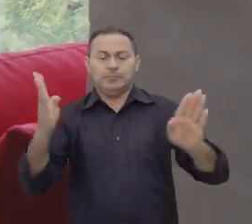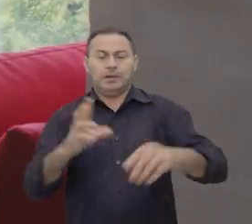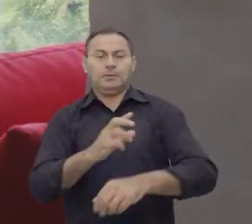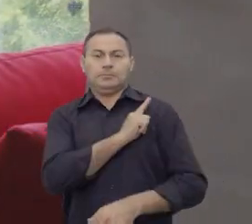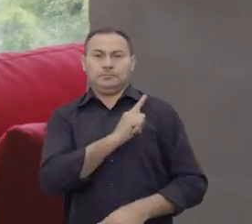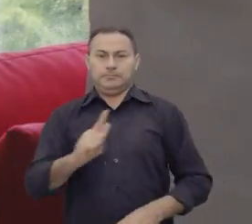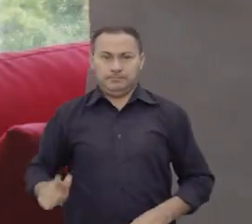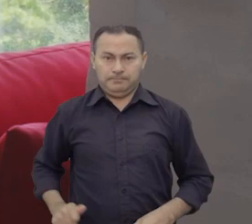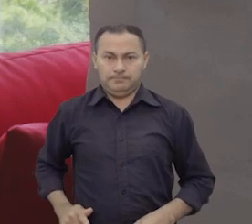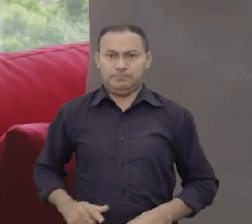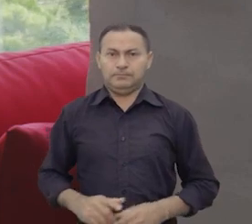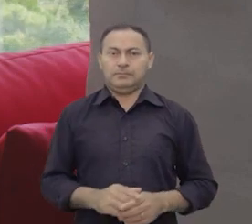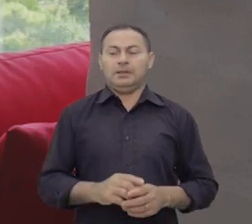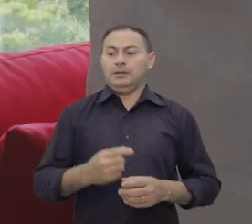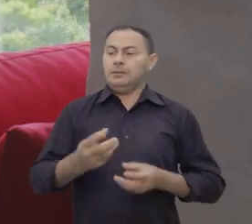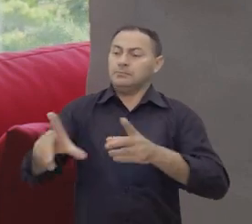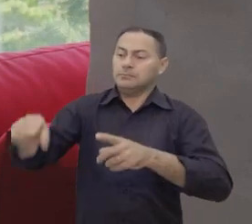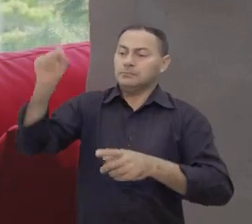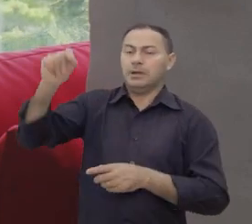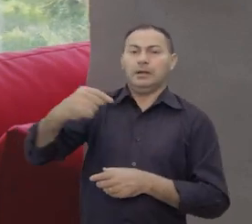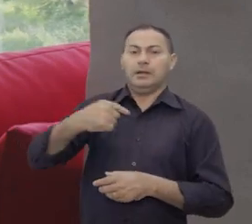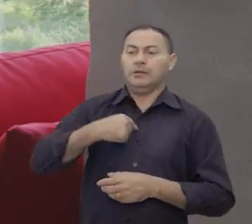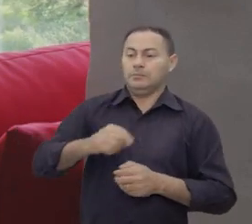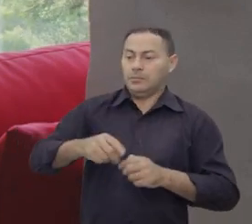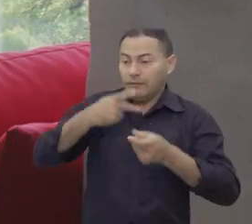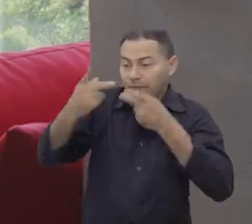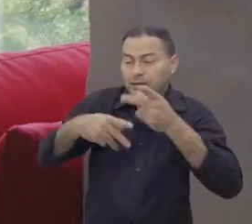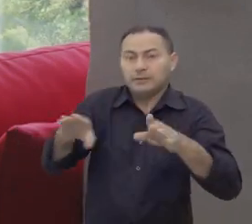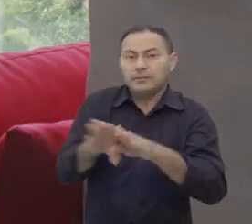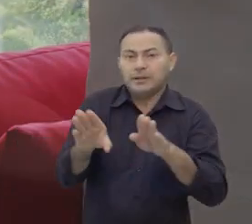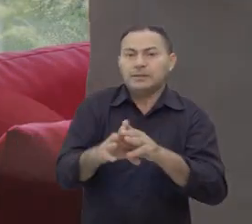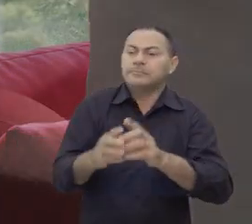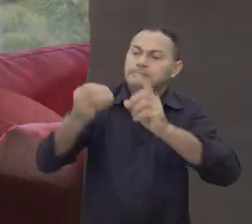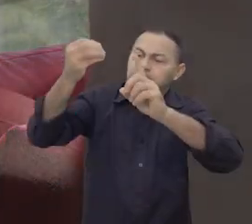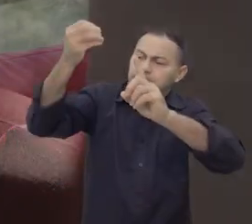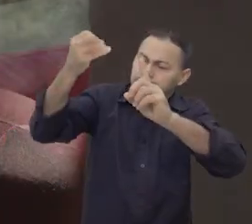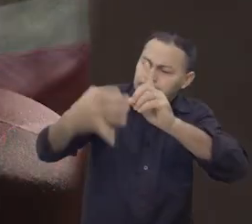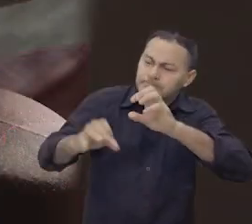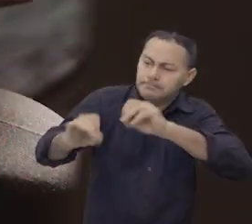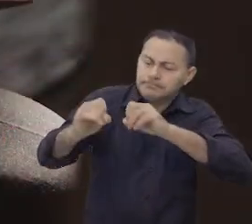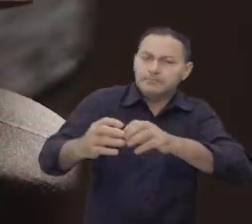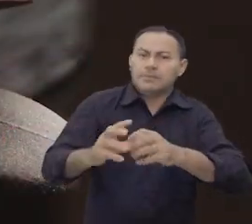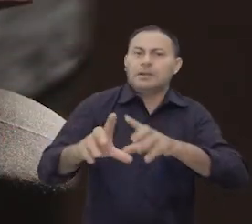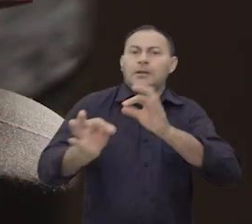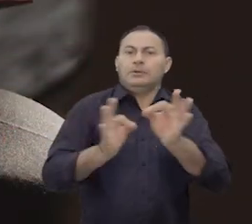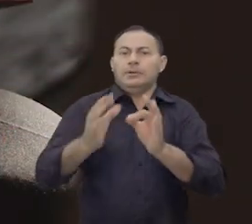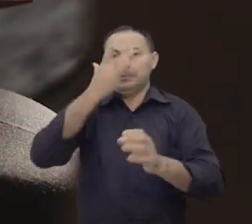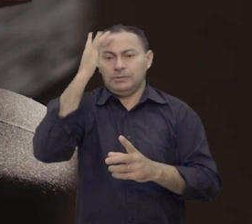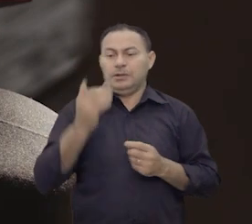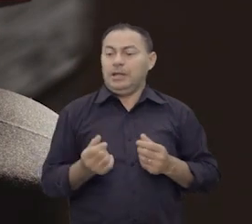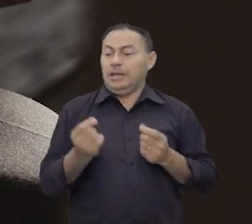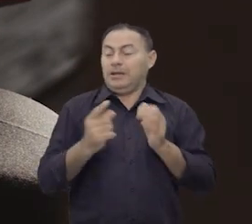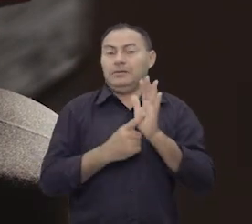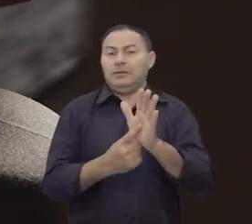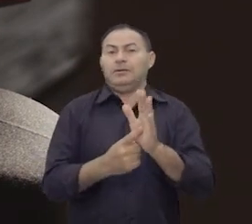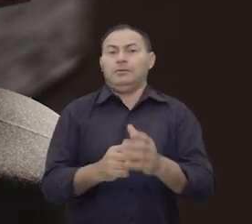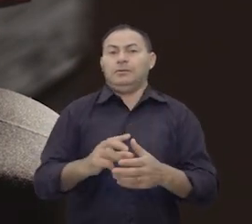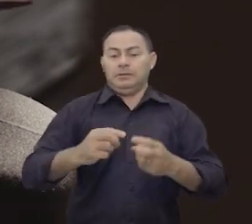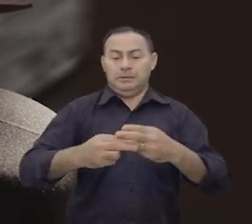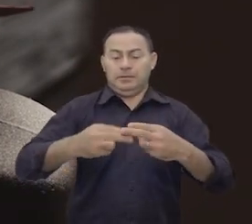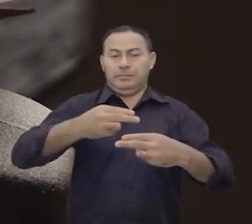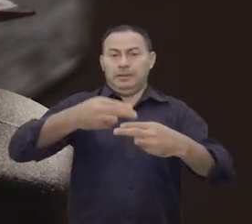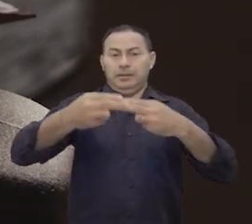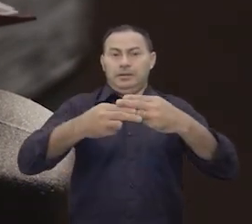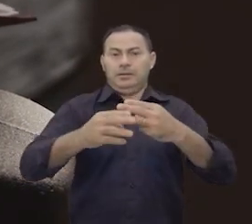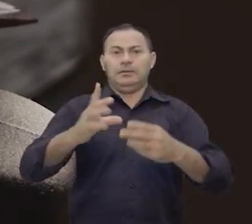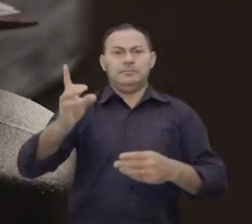porteiros para governar. Eu encarreguei, ele diz. Eu lhes disse, também designei, reuni os nobres. E Neemias tem o perfil de um